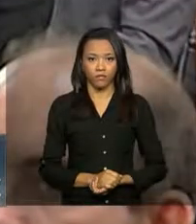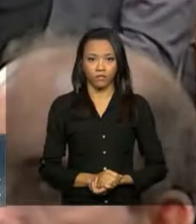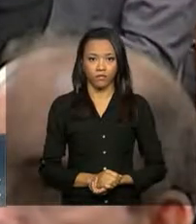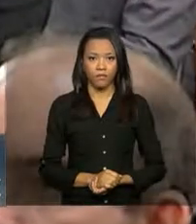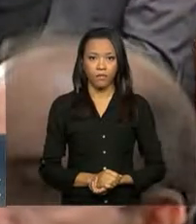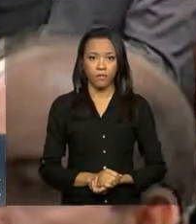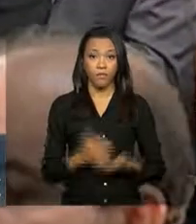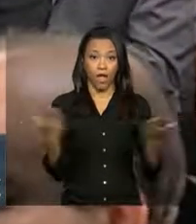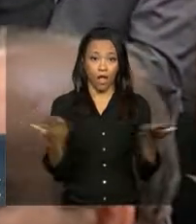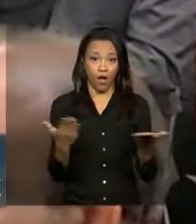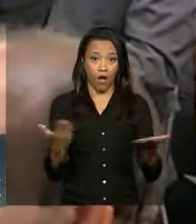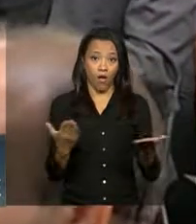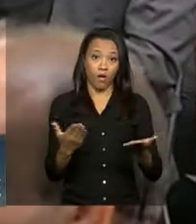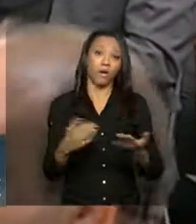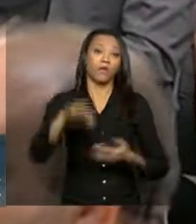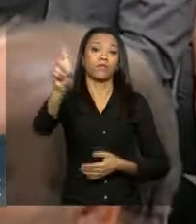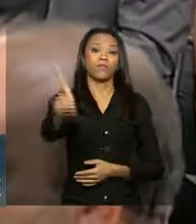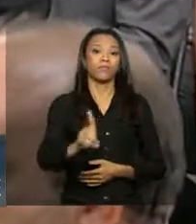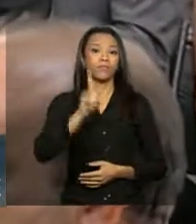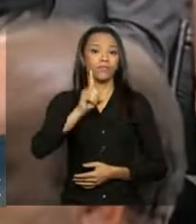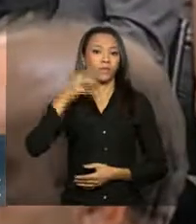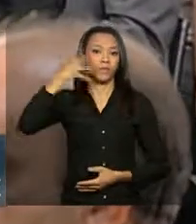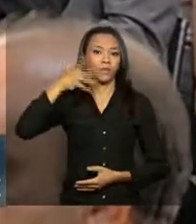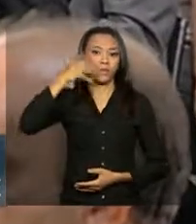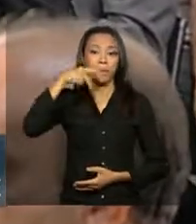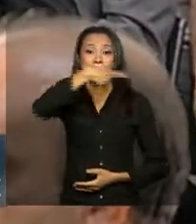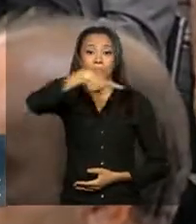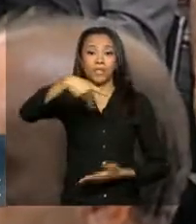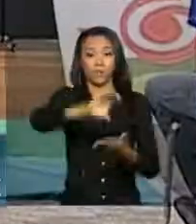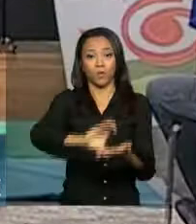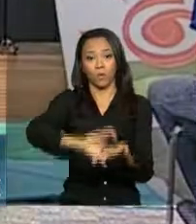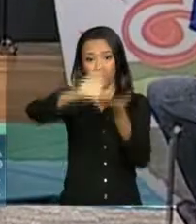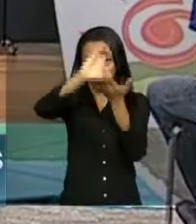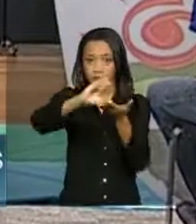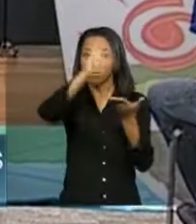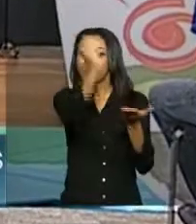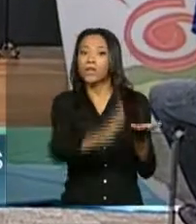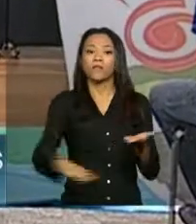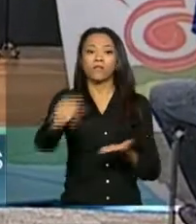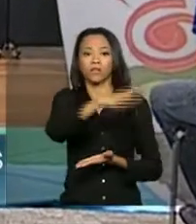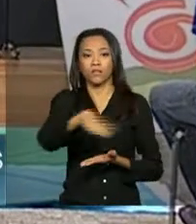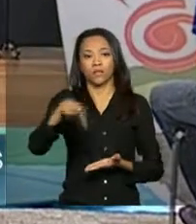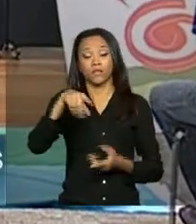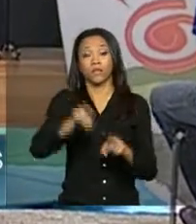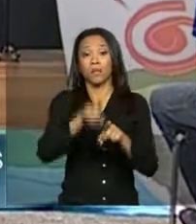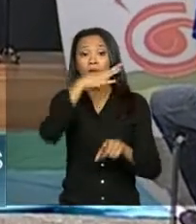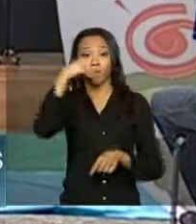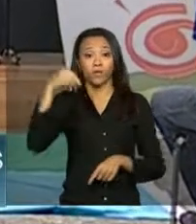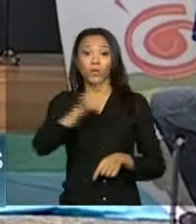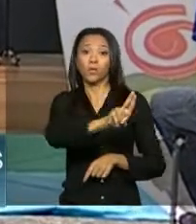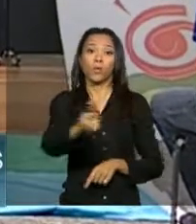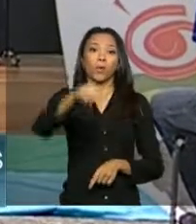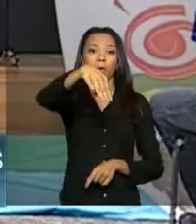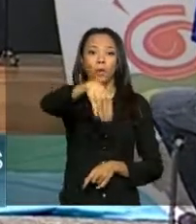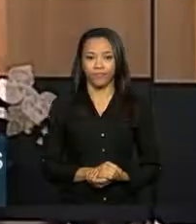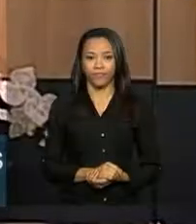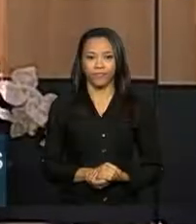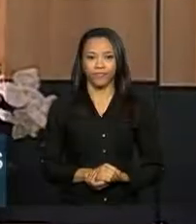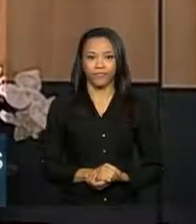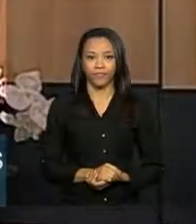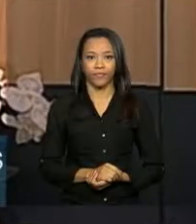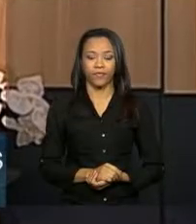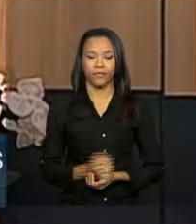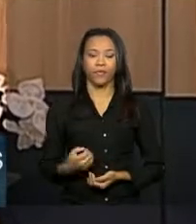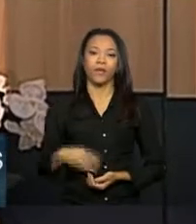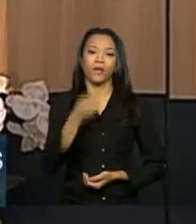ouviremos agora a presidente do conselho nacional dos direitos da criança e do adolescente miriam maria josé dos santos um